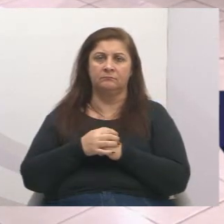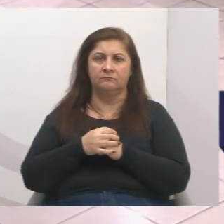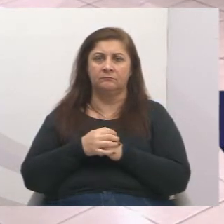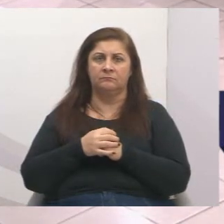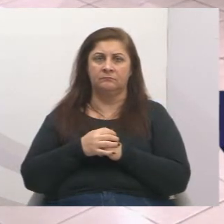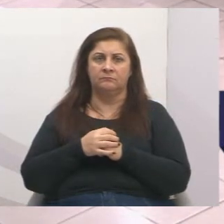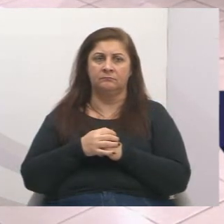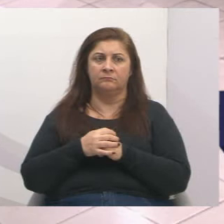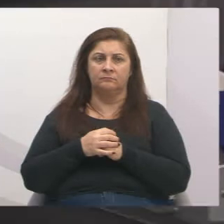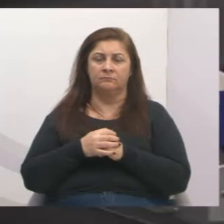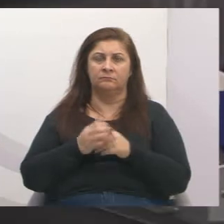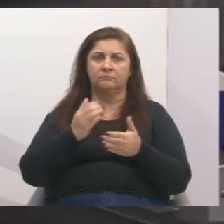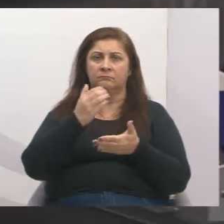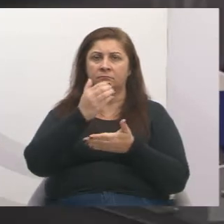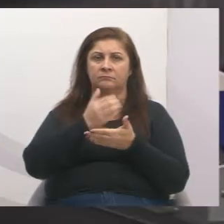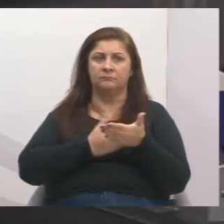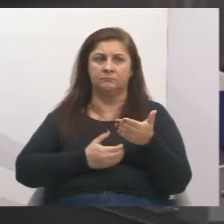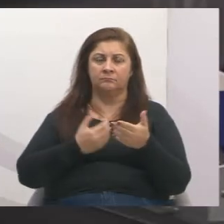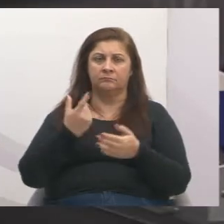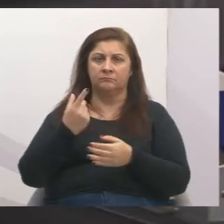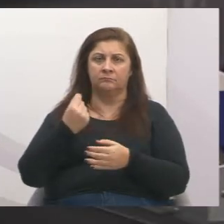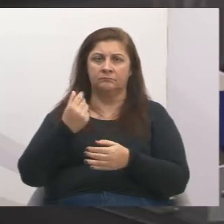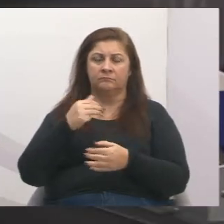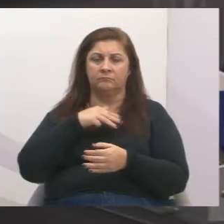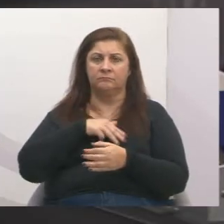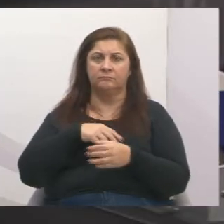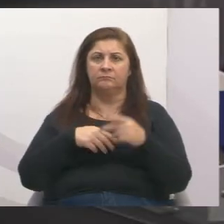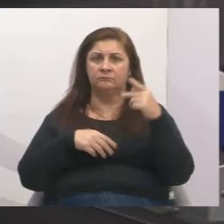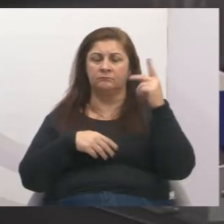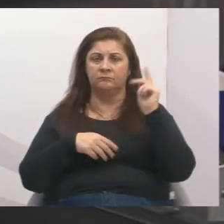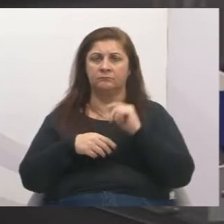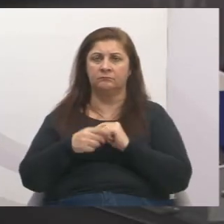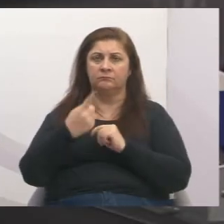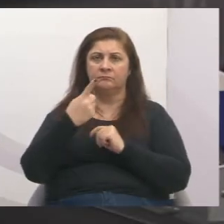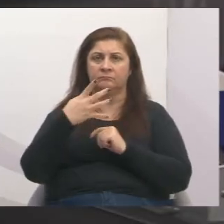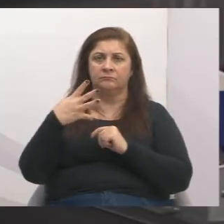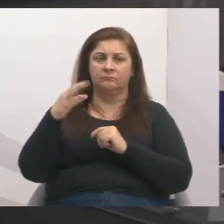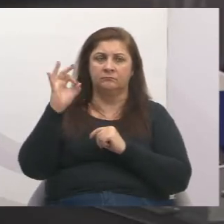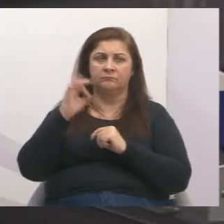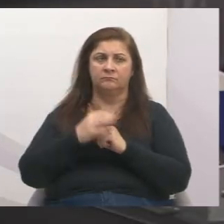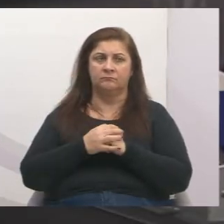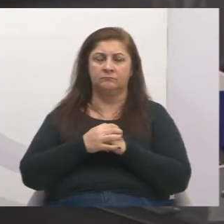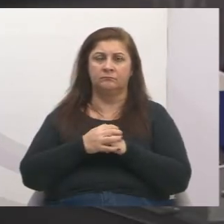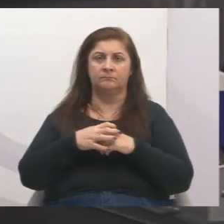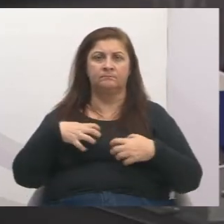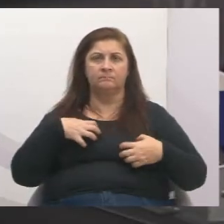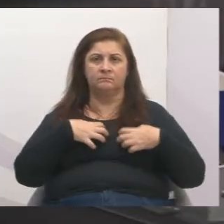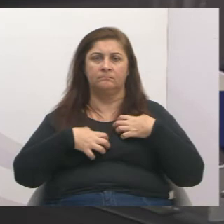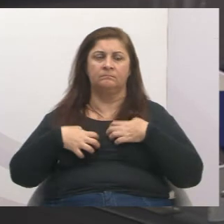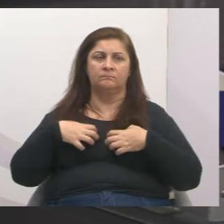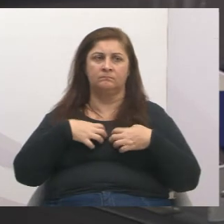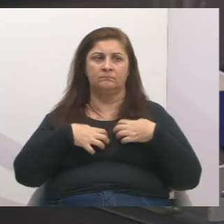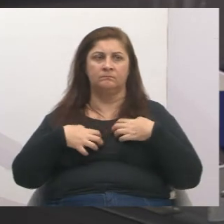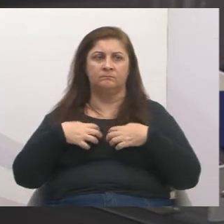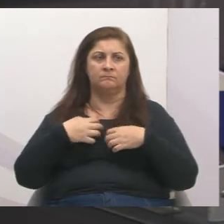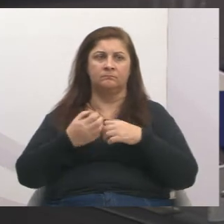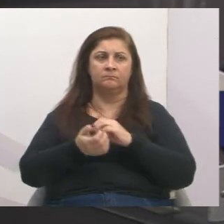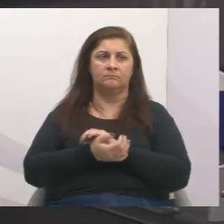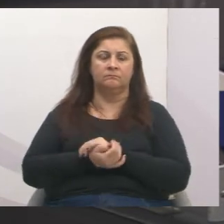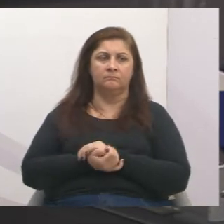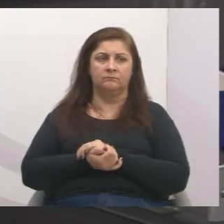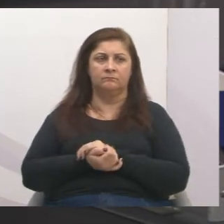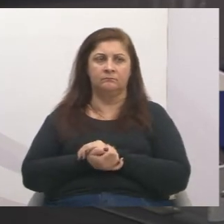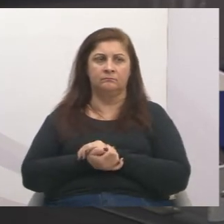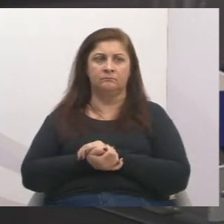e desconta do meu salário 14%. Eu me lembro assim, que eu fiquei revoltadíssima, né? Porque são R$500 a menos no meu salário todo